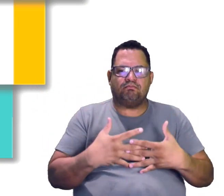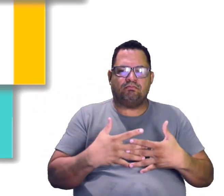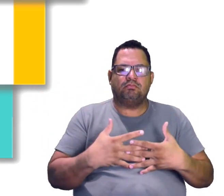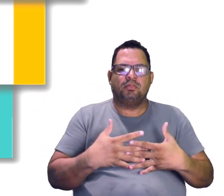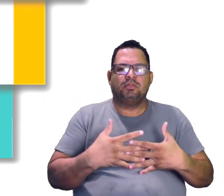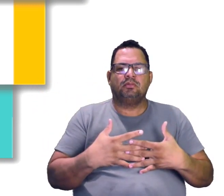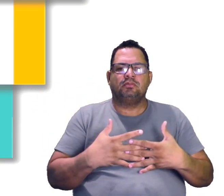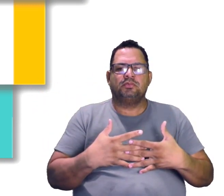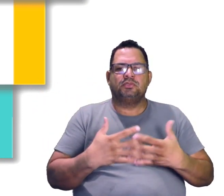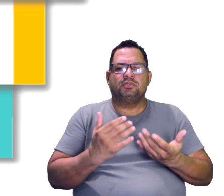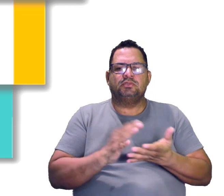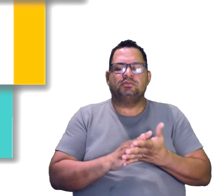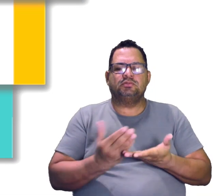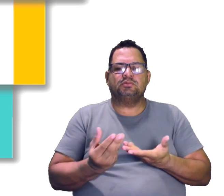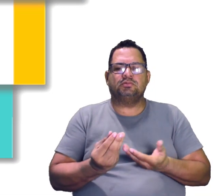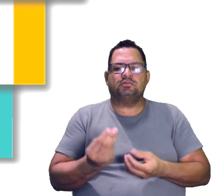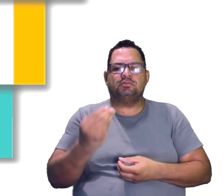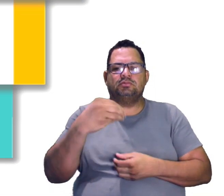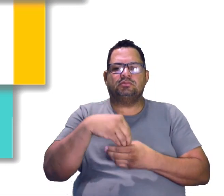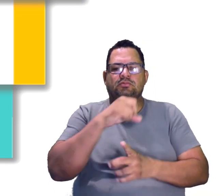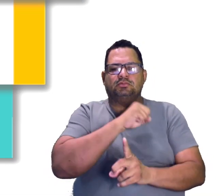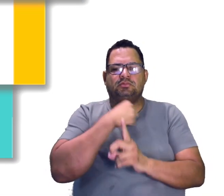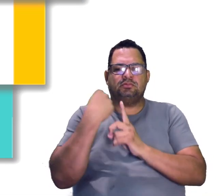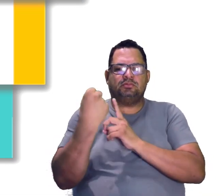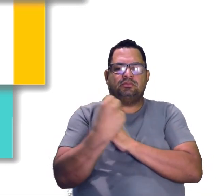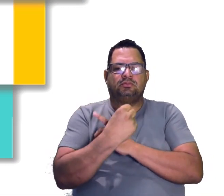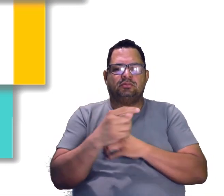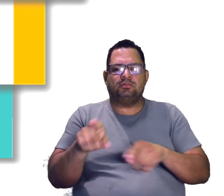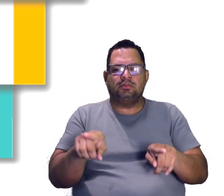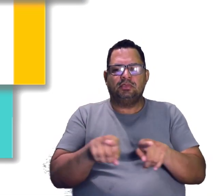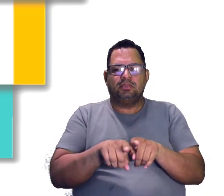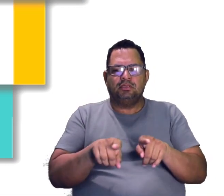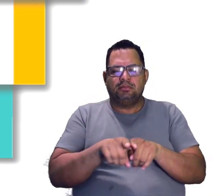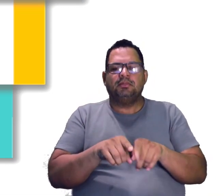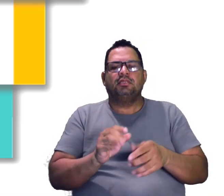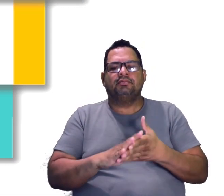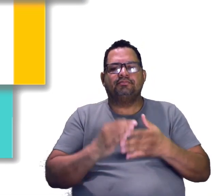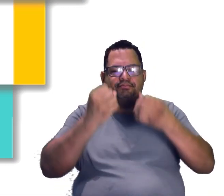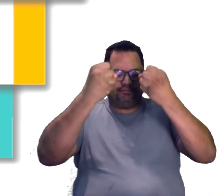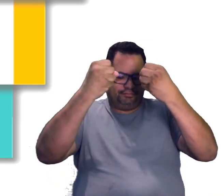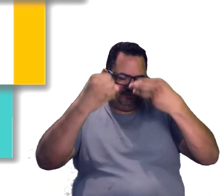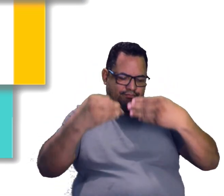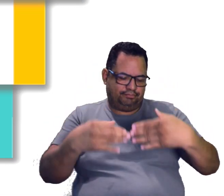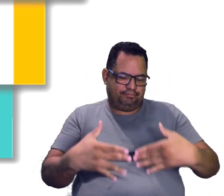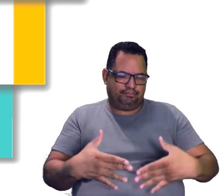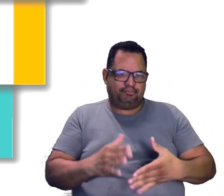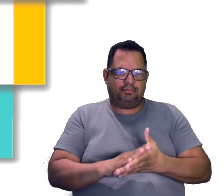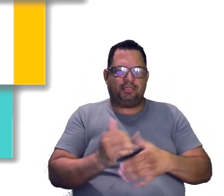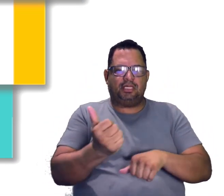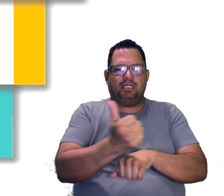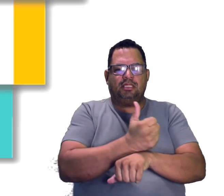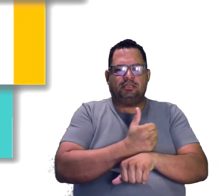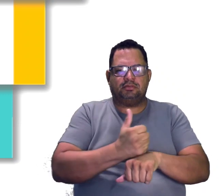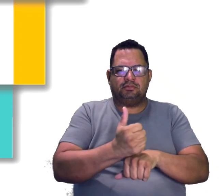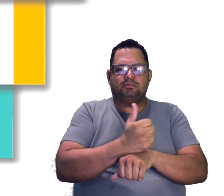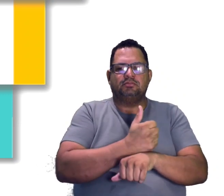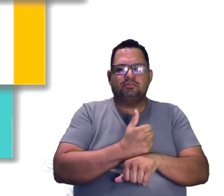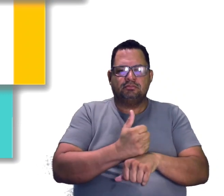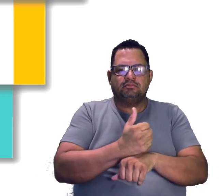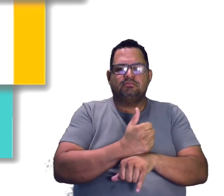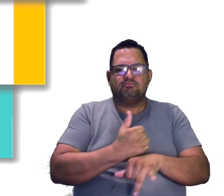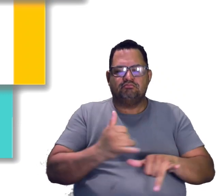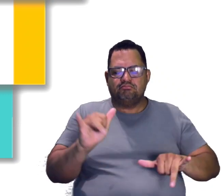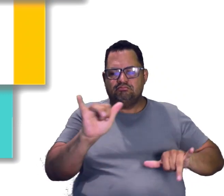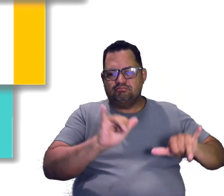nossa sociedade e falar um pouquinho sobre a nossa profissão. Lógico que a gente tem que puxar um pouquinho de brasa para a nossa sardinha, né, professor